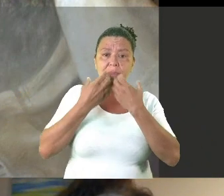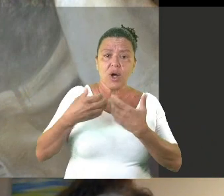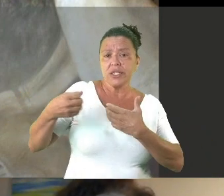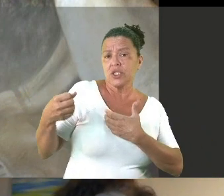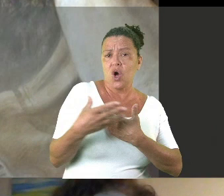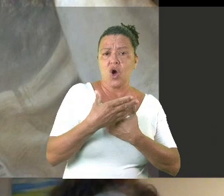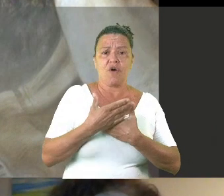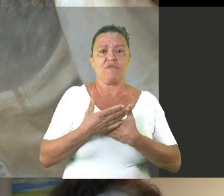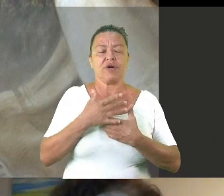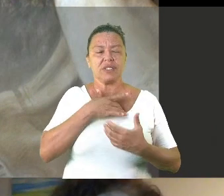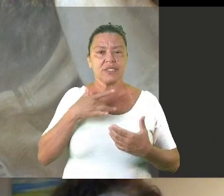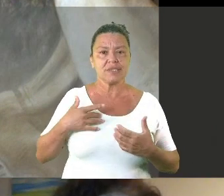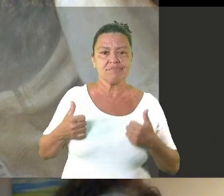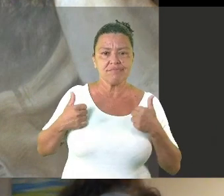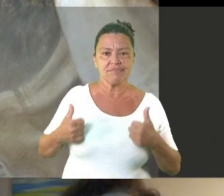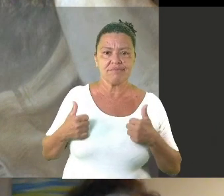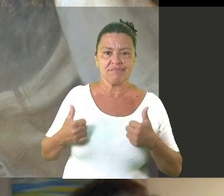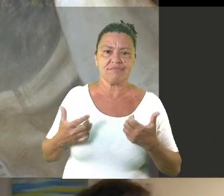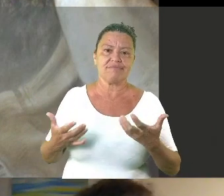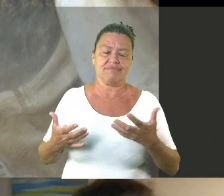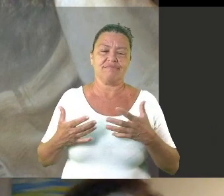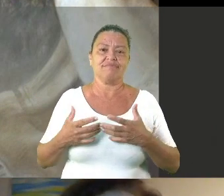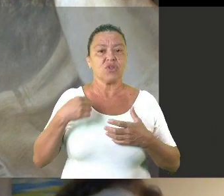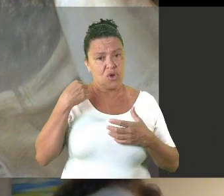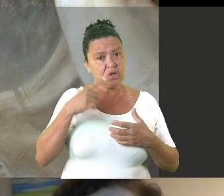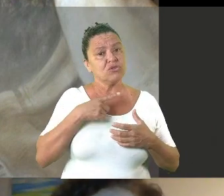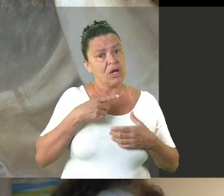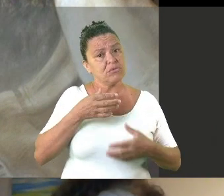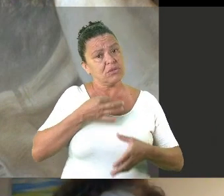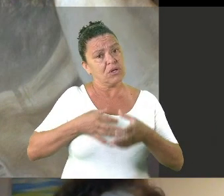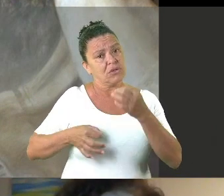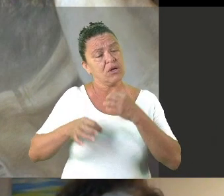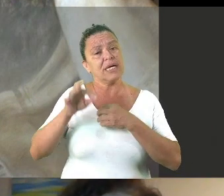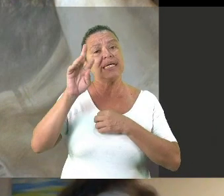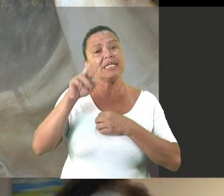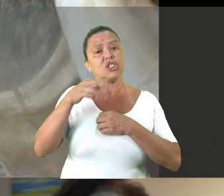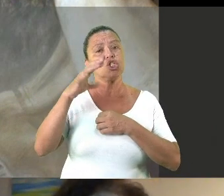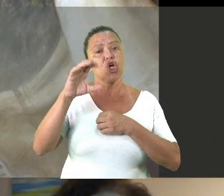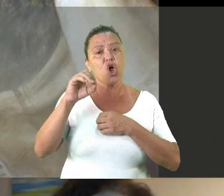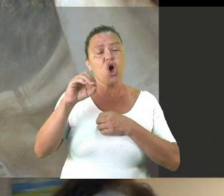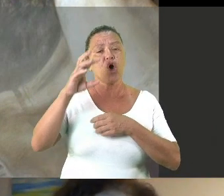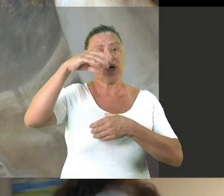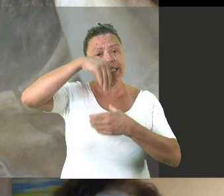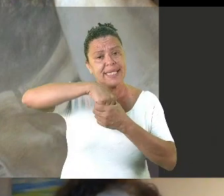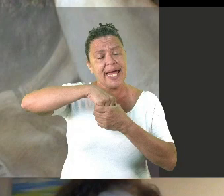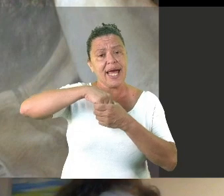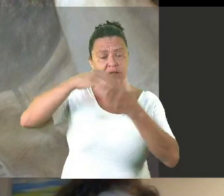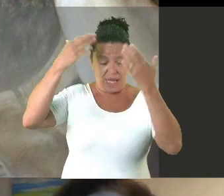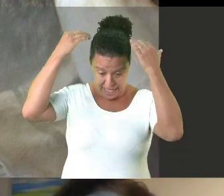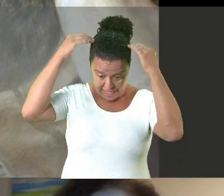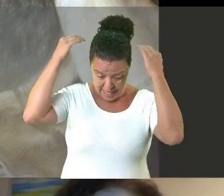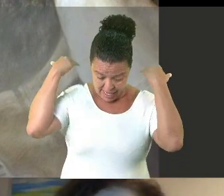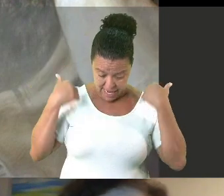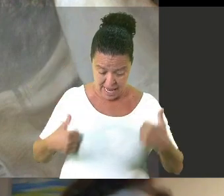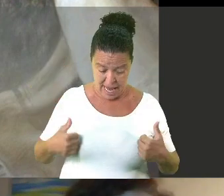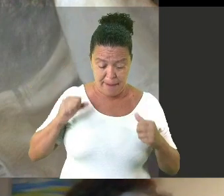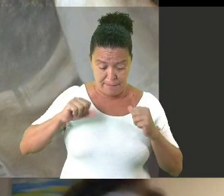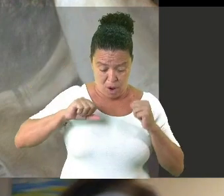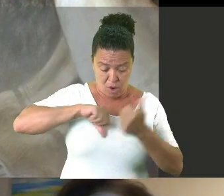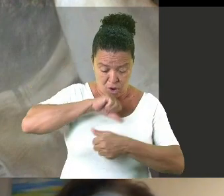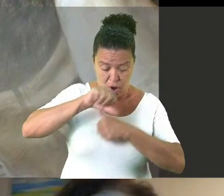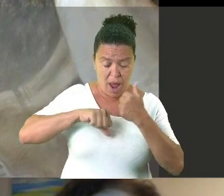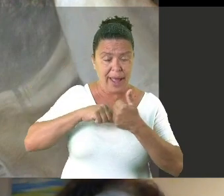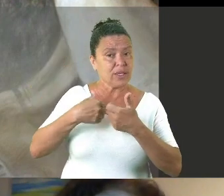novas, saudáveis. Nós temos as células tronco dentro do nosso organismo que podem se transformar